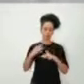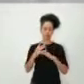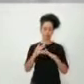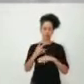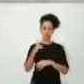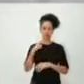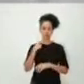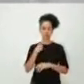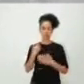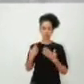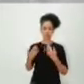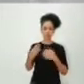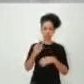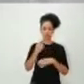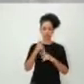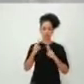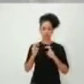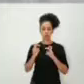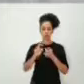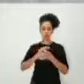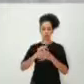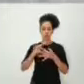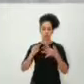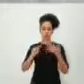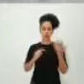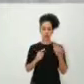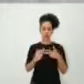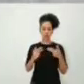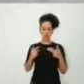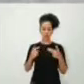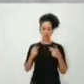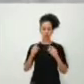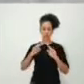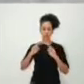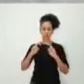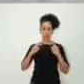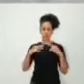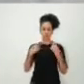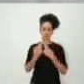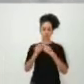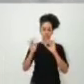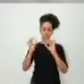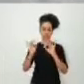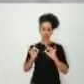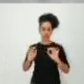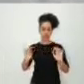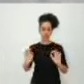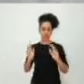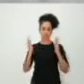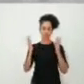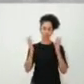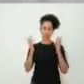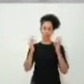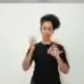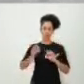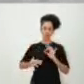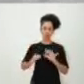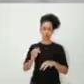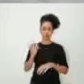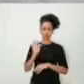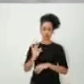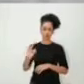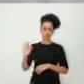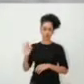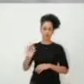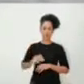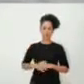comentaram sobre vários tópicos desde sessão solene eventos na justiça federal eh